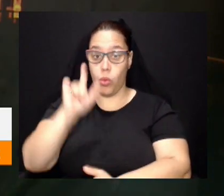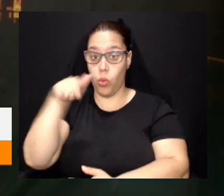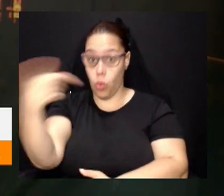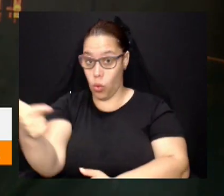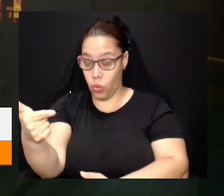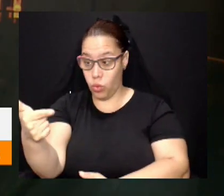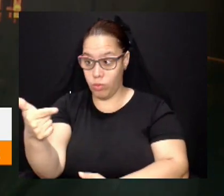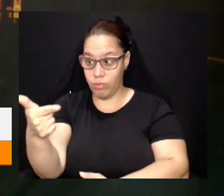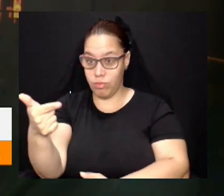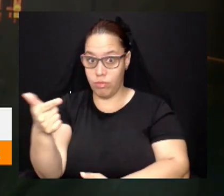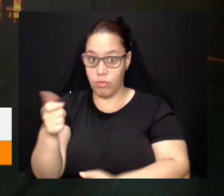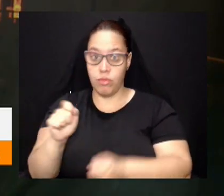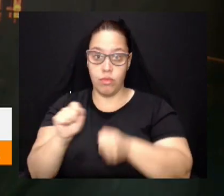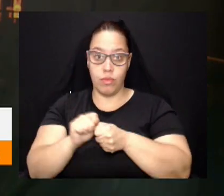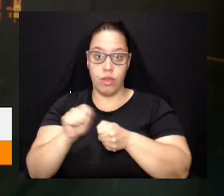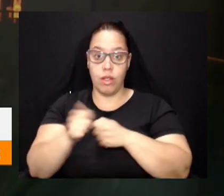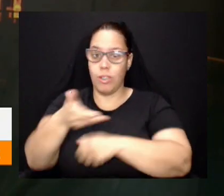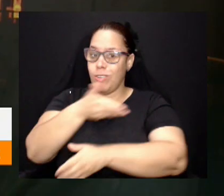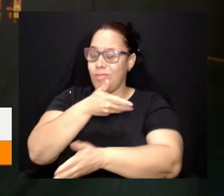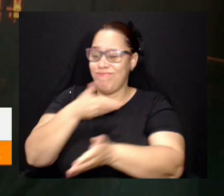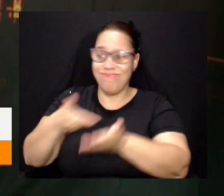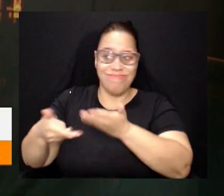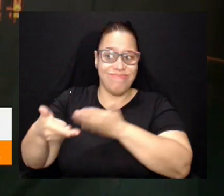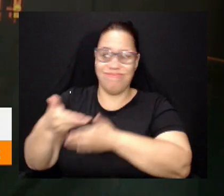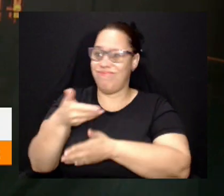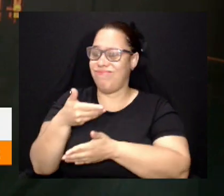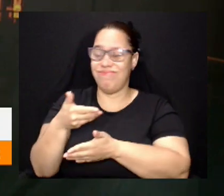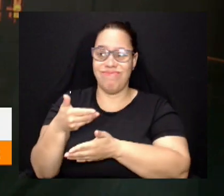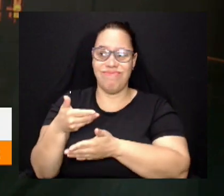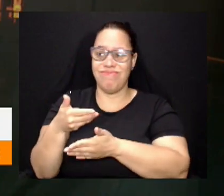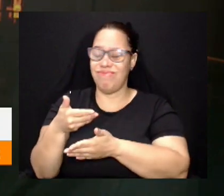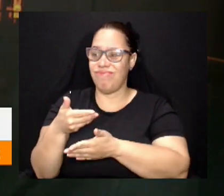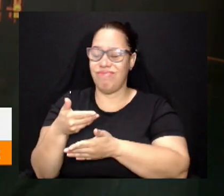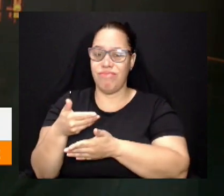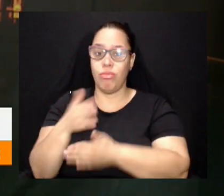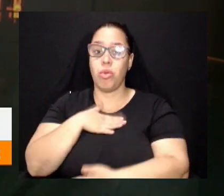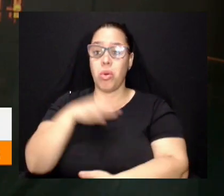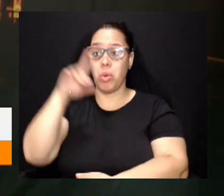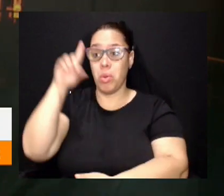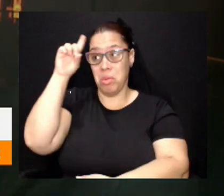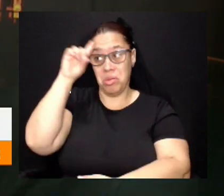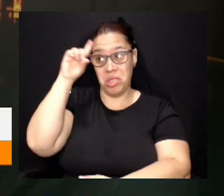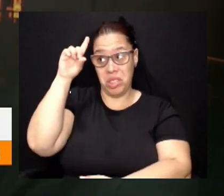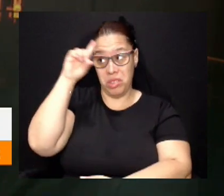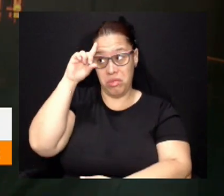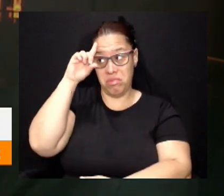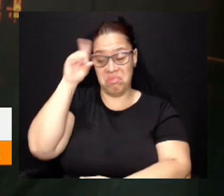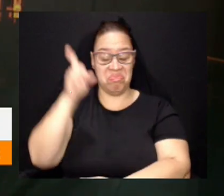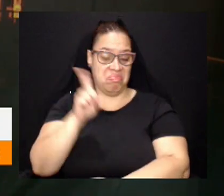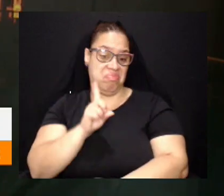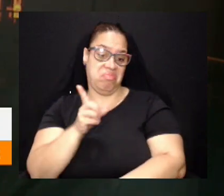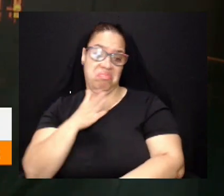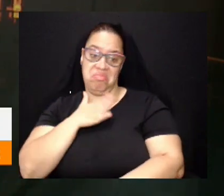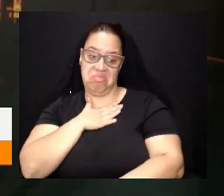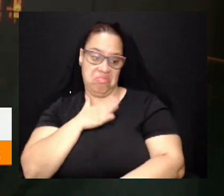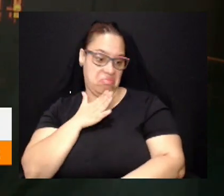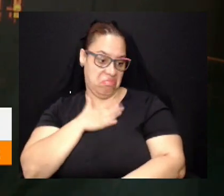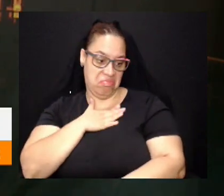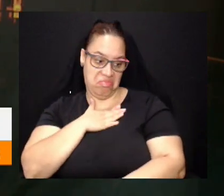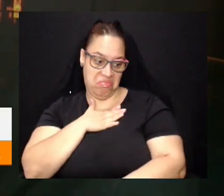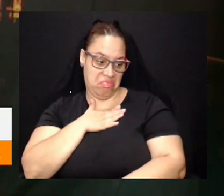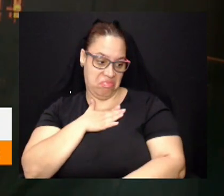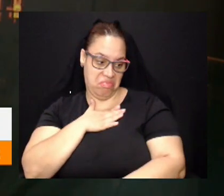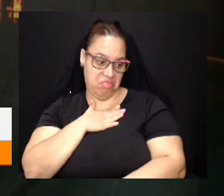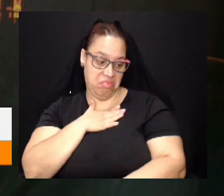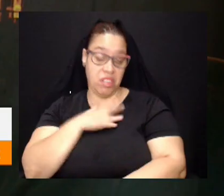faz mais parte, né, do meu dia a dia, não faz mais parte de mim. Me